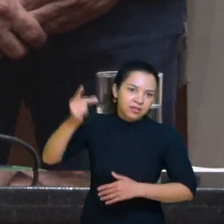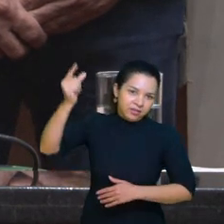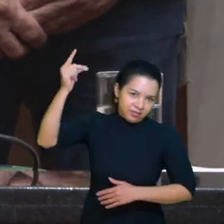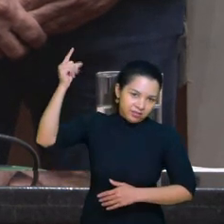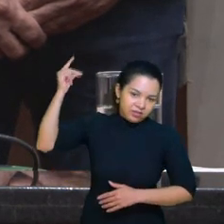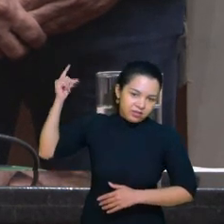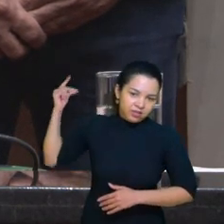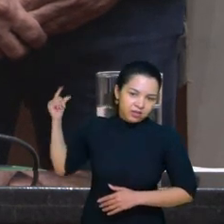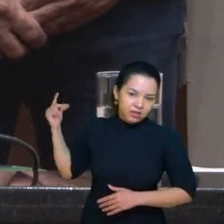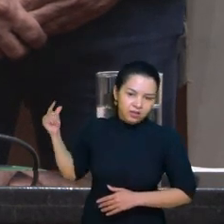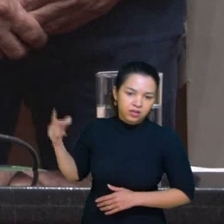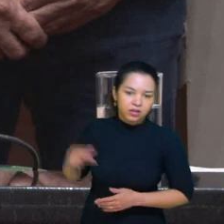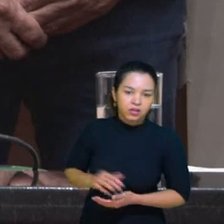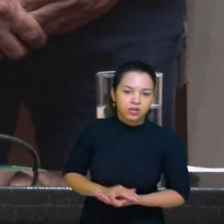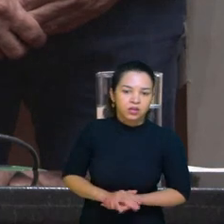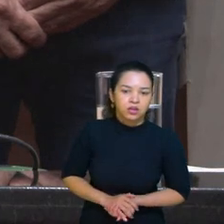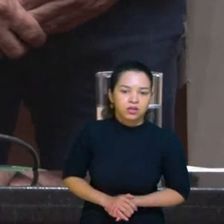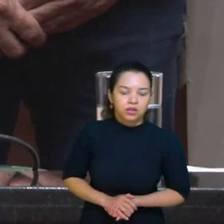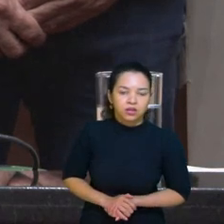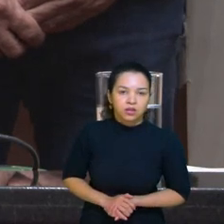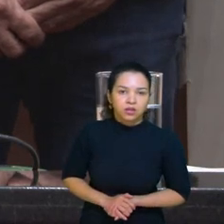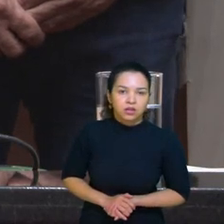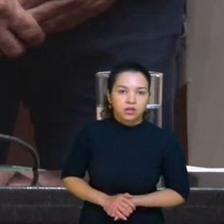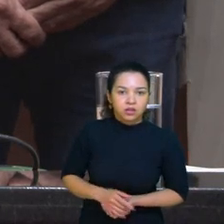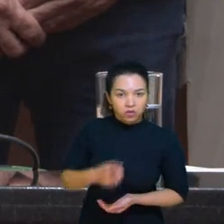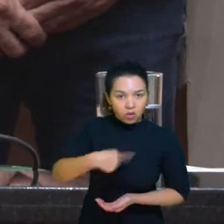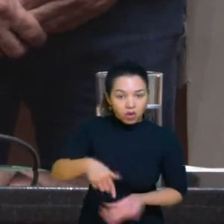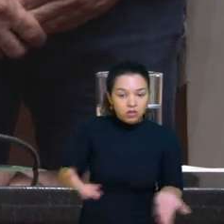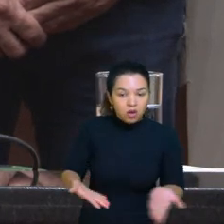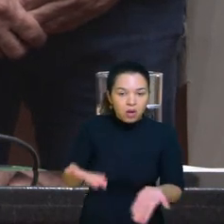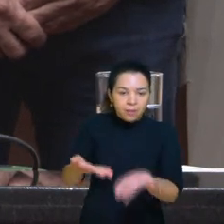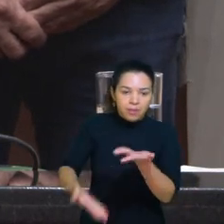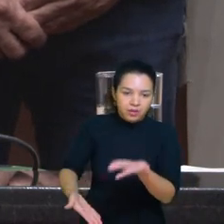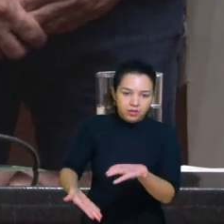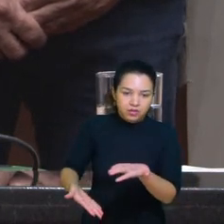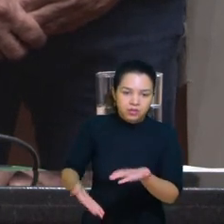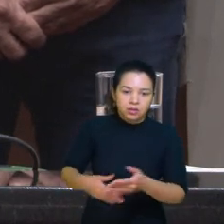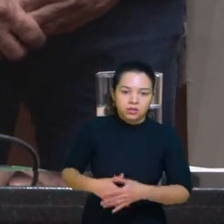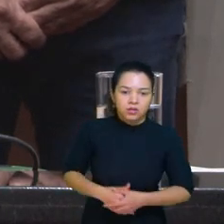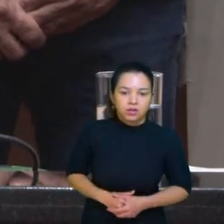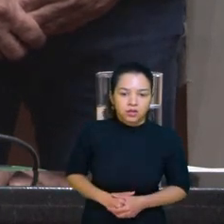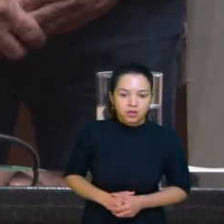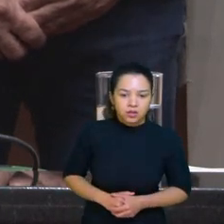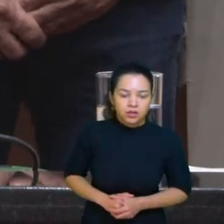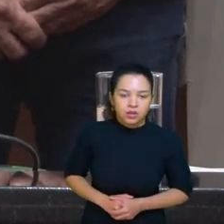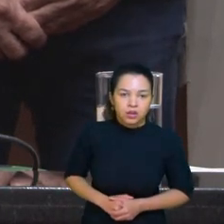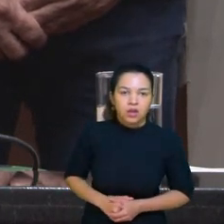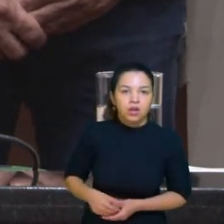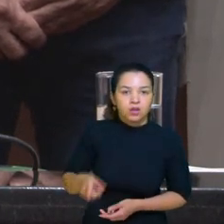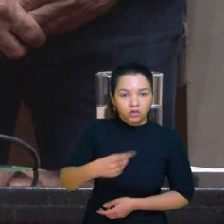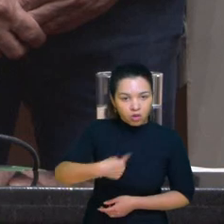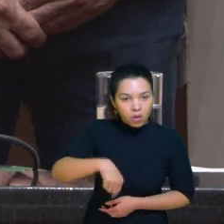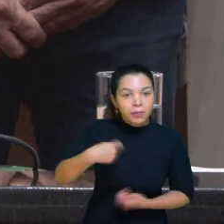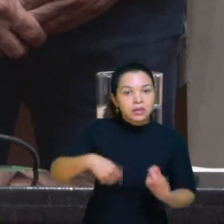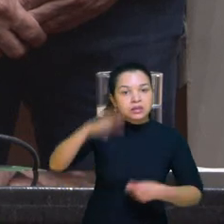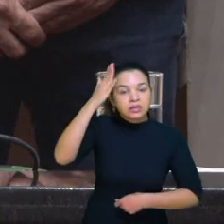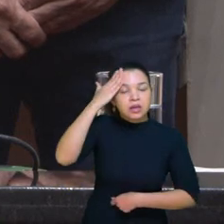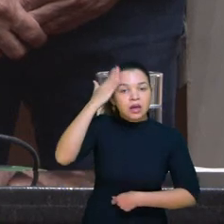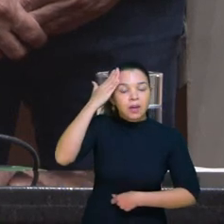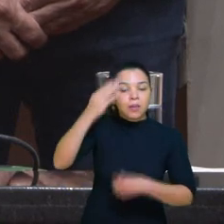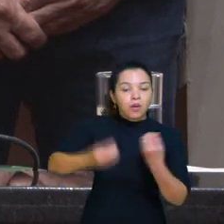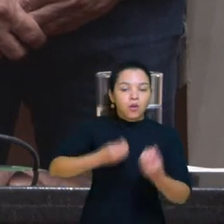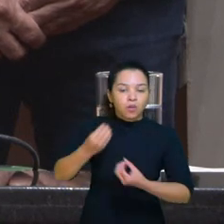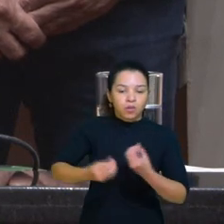então Nós perdemos obviamente alguma coisa então nós precisamos saber como é que isso acontece e por último